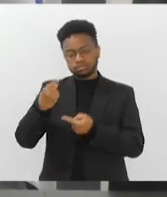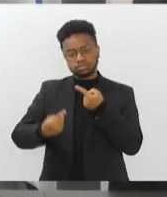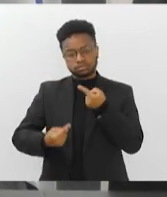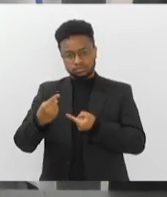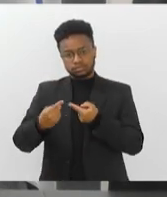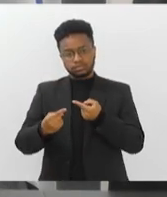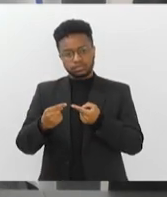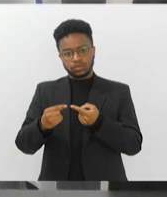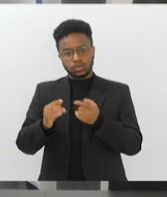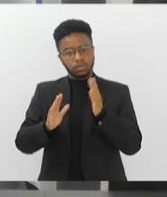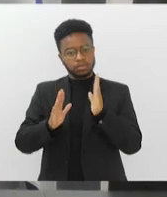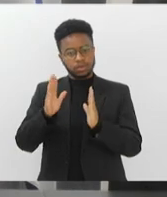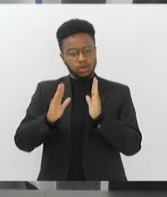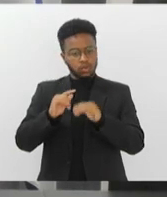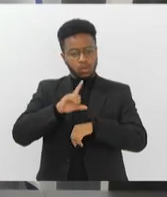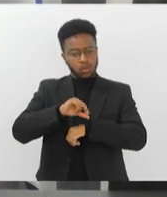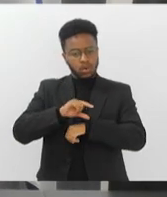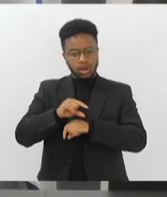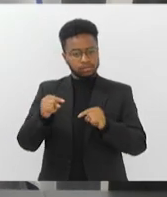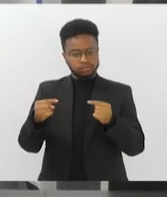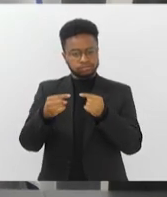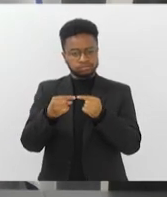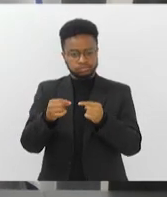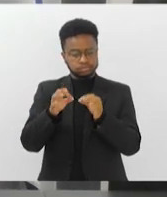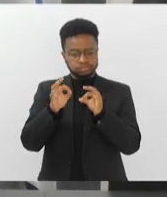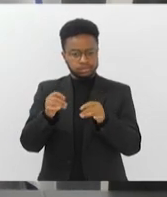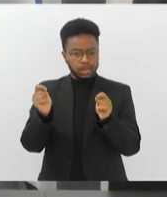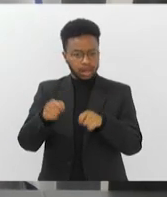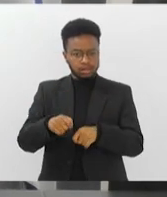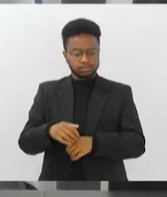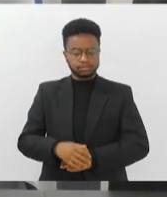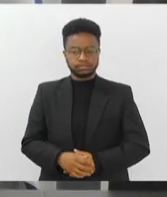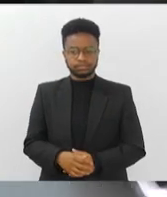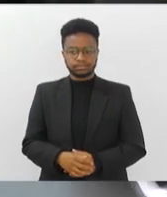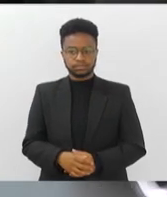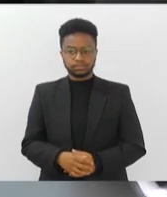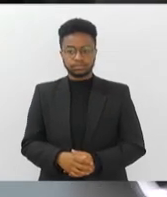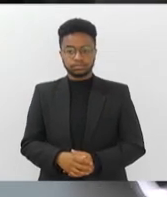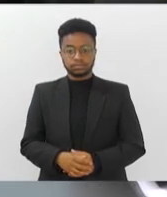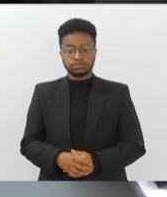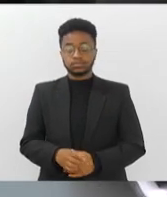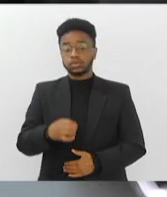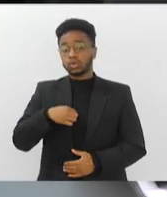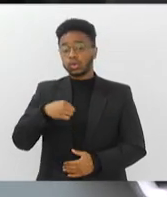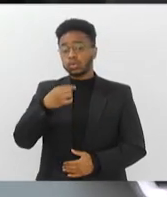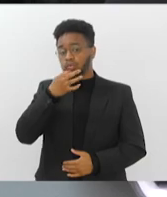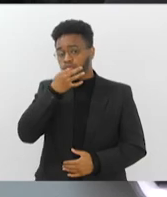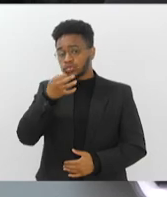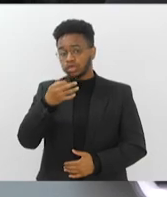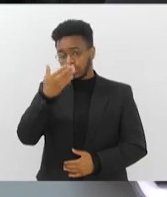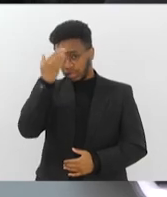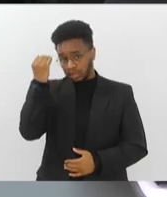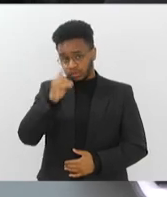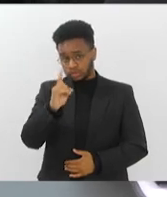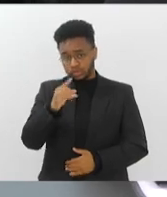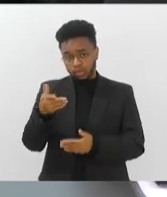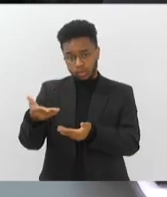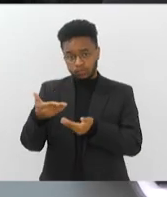nosso horário aqui é o suficiente para a apresentação. É, só sugerindo que Vossa Excelência não esqueça de convidar o deputado Daniel